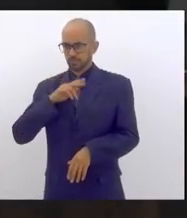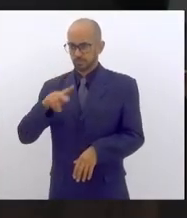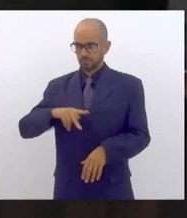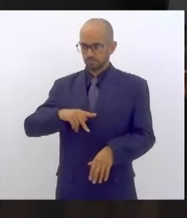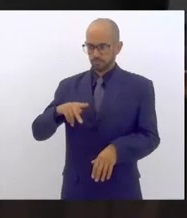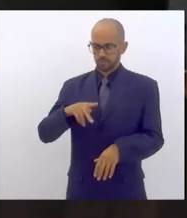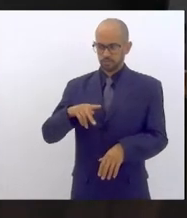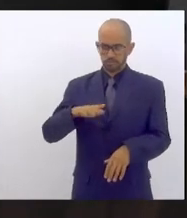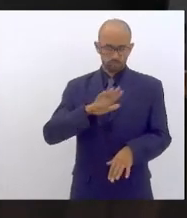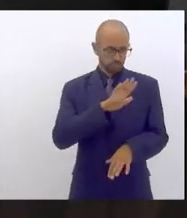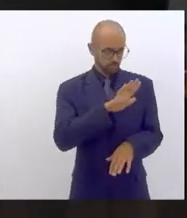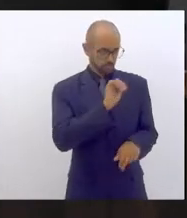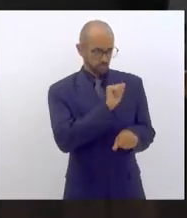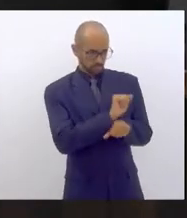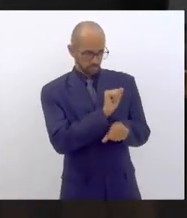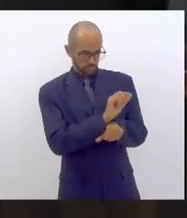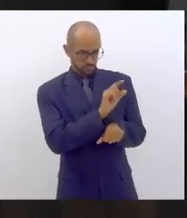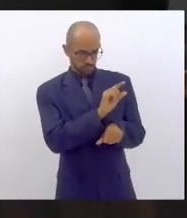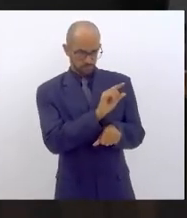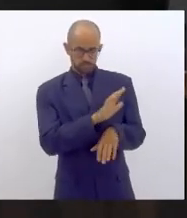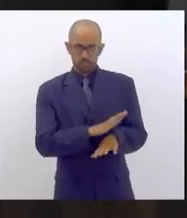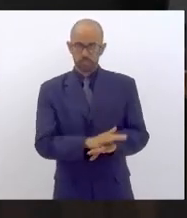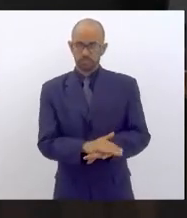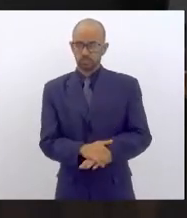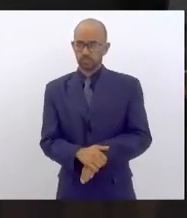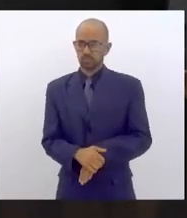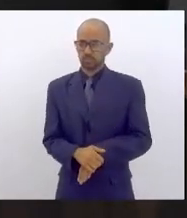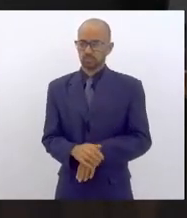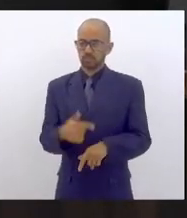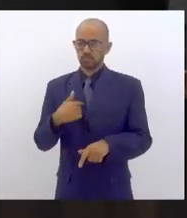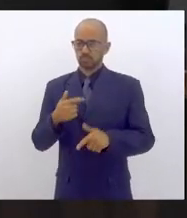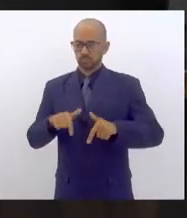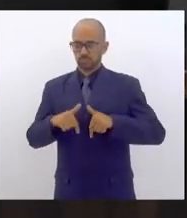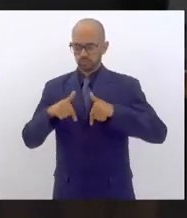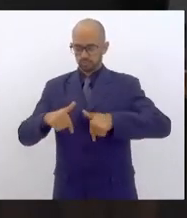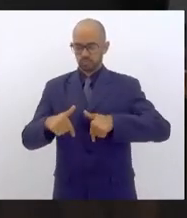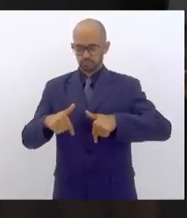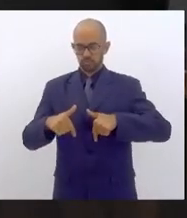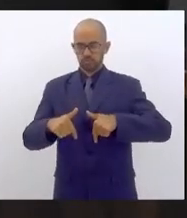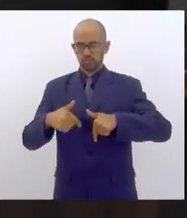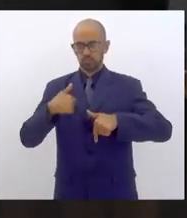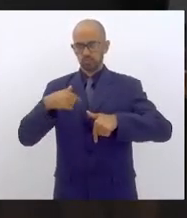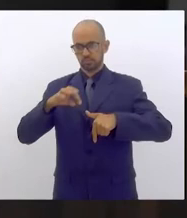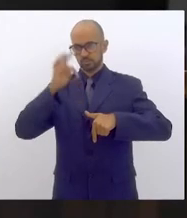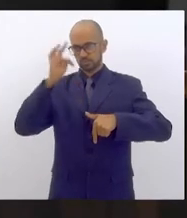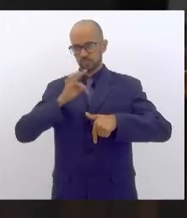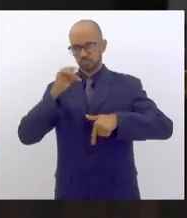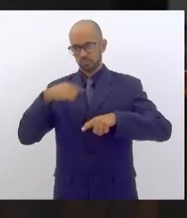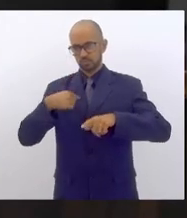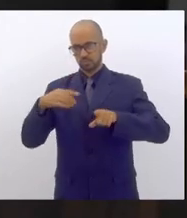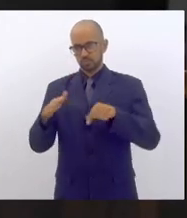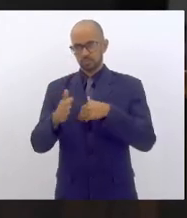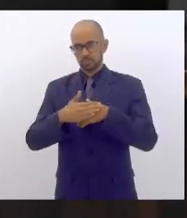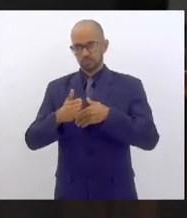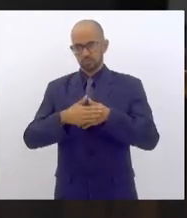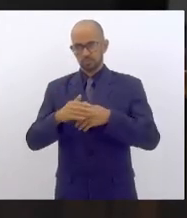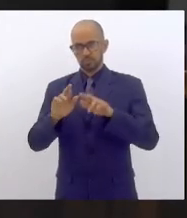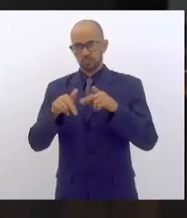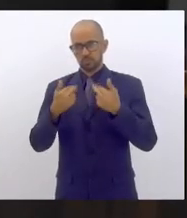Já, Marcelo. Eu quero aqui, sou testemunha de todo o esforço que foi feito em relação à lei orgânica. Eu mesmo fiz várias reuniões